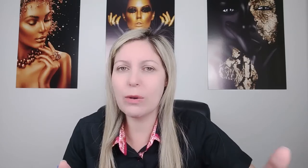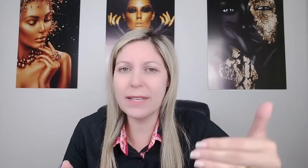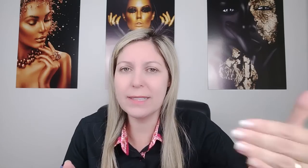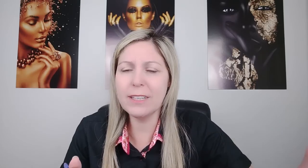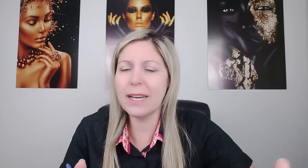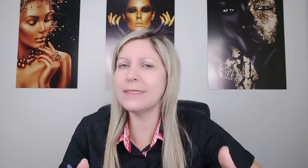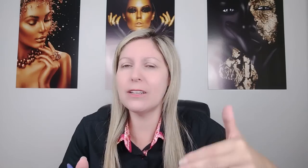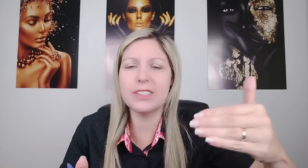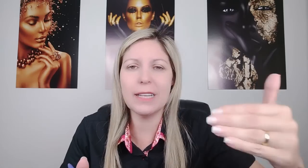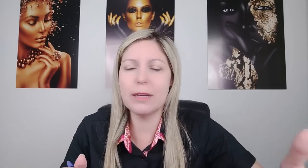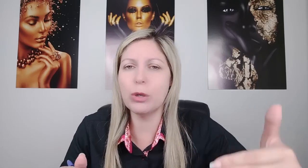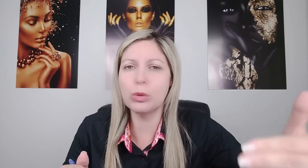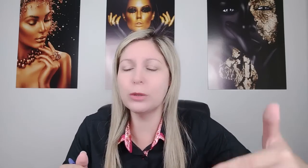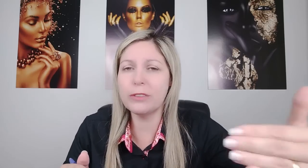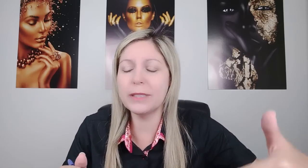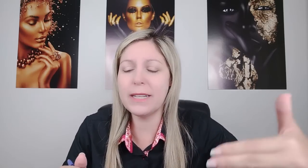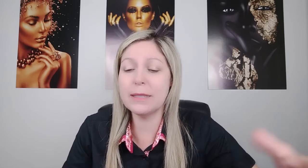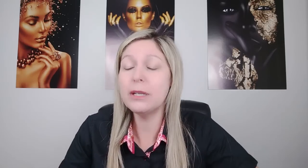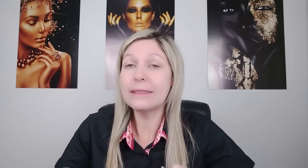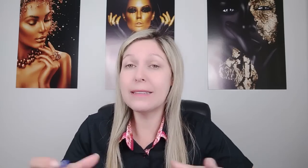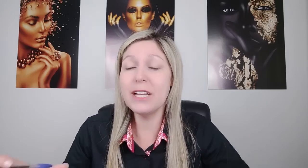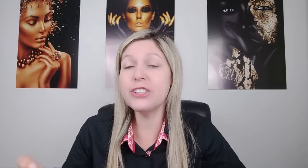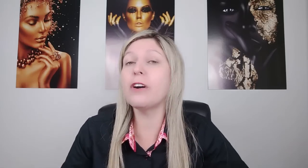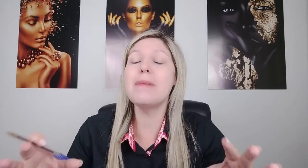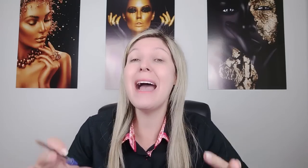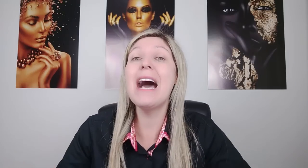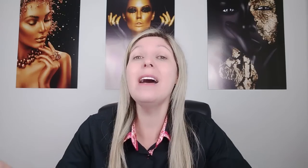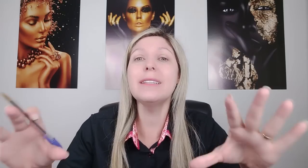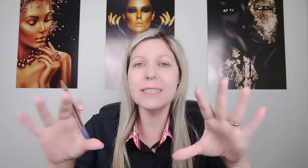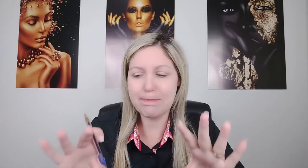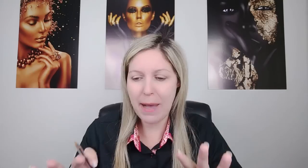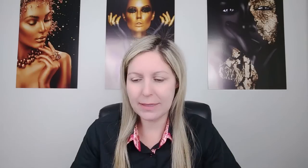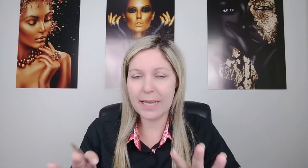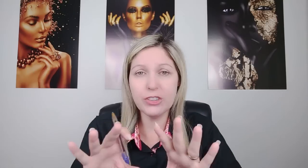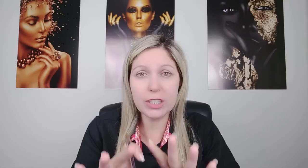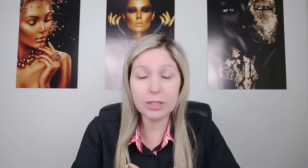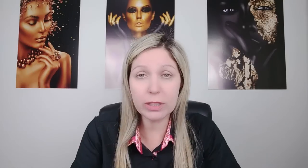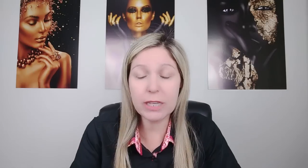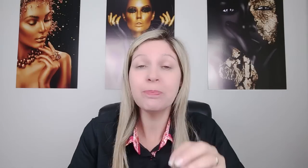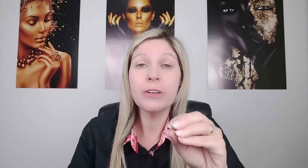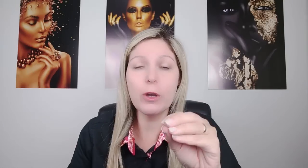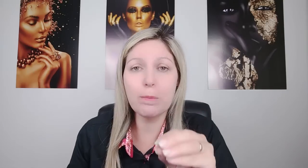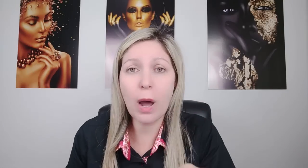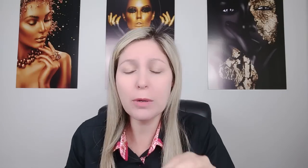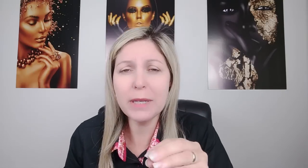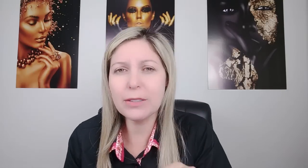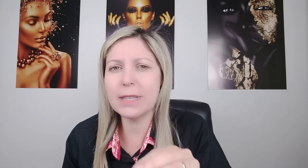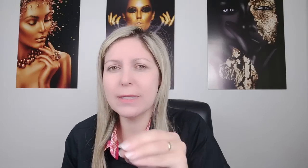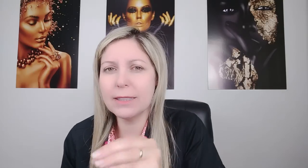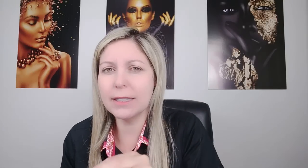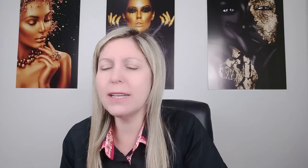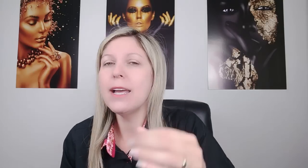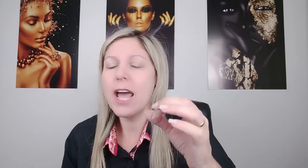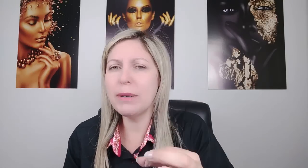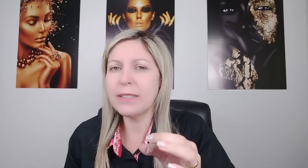calendários subsequentes aí, calendário de setembro, outubro, novembro, dezembro, também de forma antecipada. Quem disse isso aqui foi o próprio ministro